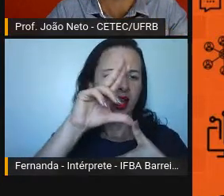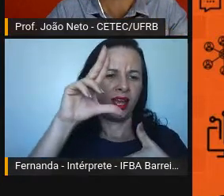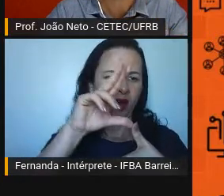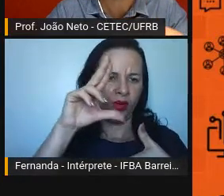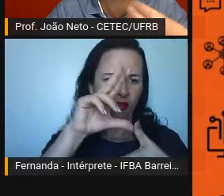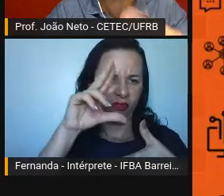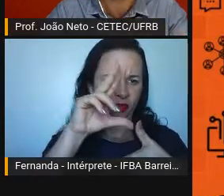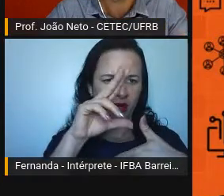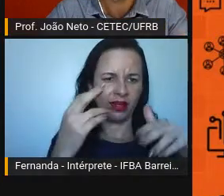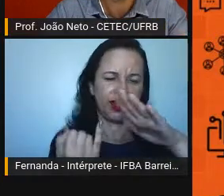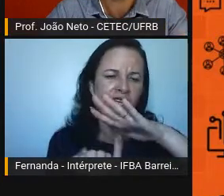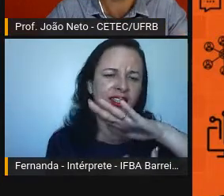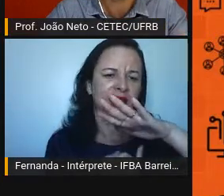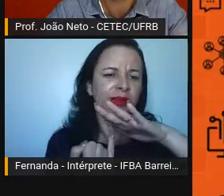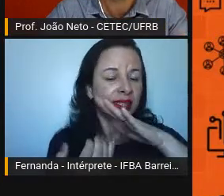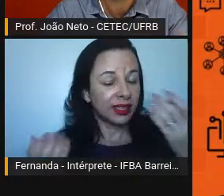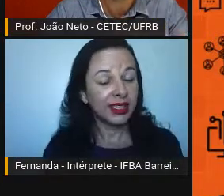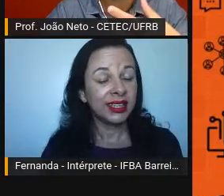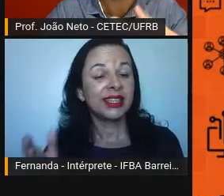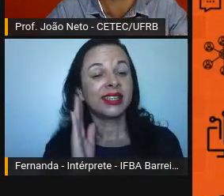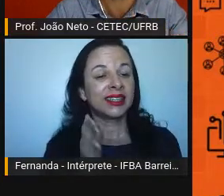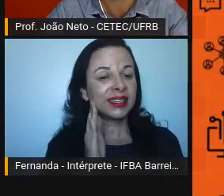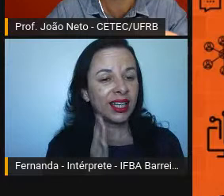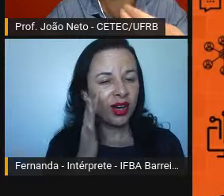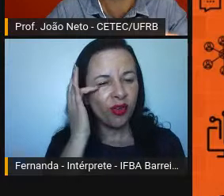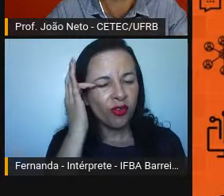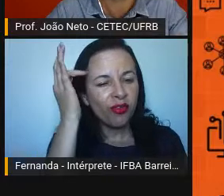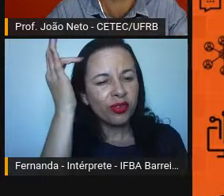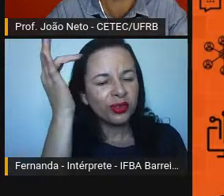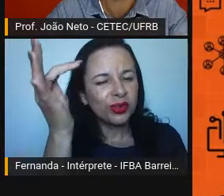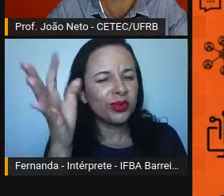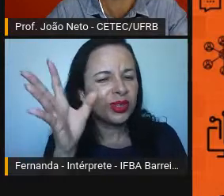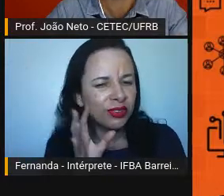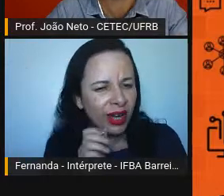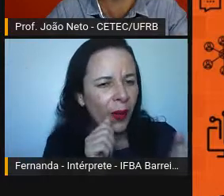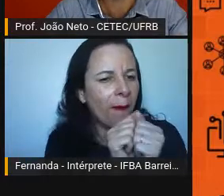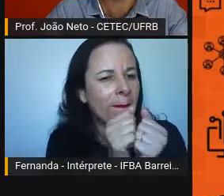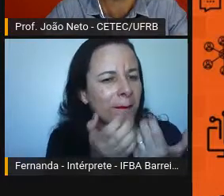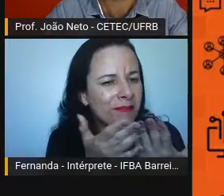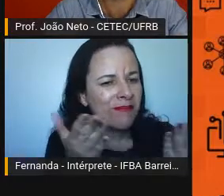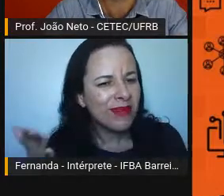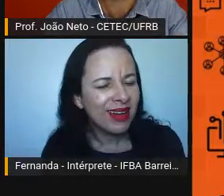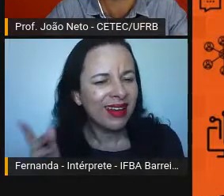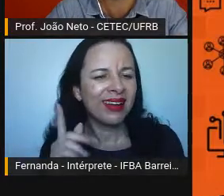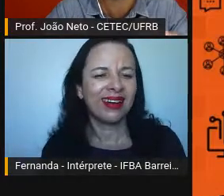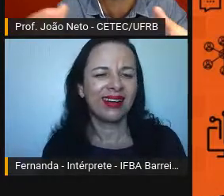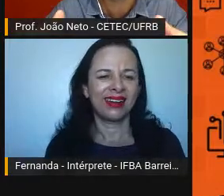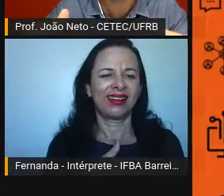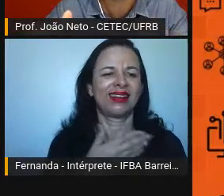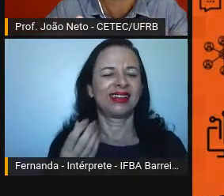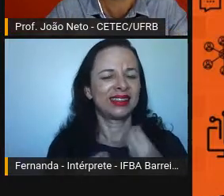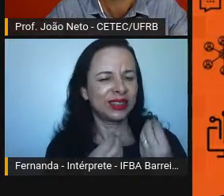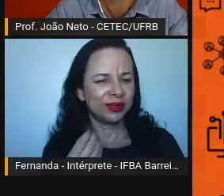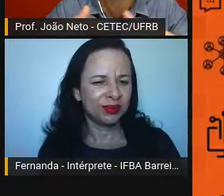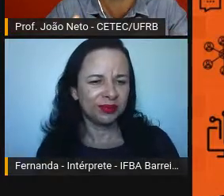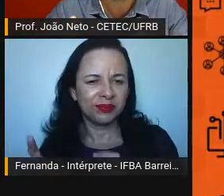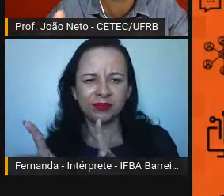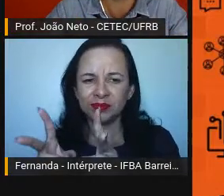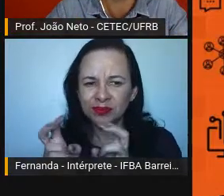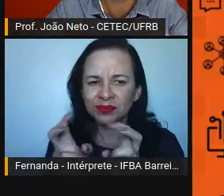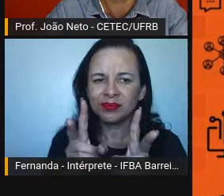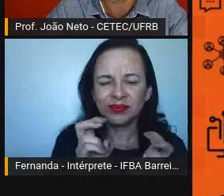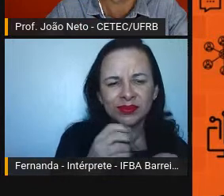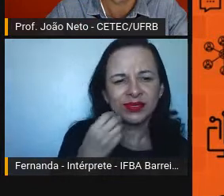e eu espero que essa apresentação ela sirva de motivação para que você já comecem a perceber aí possibilidades